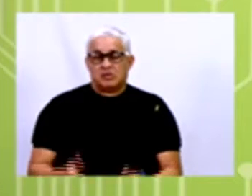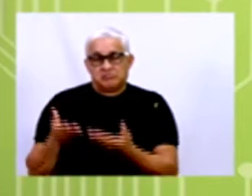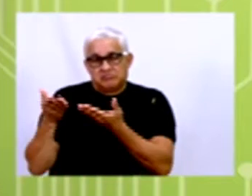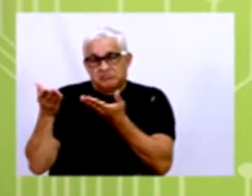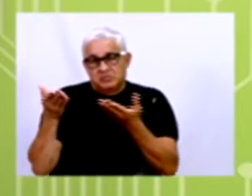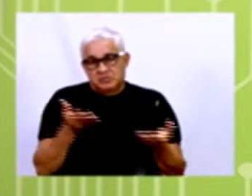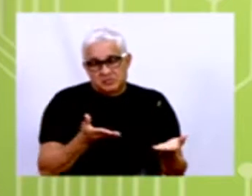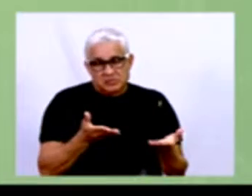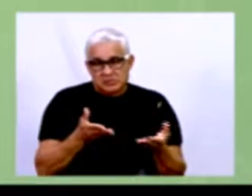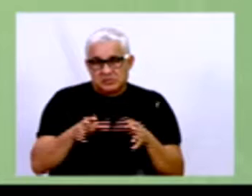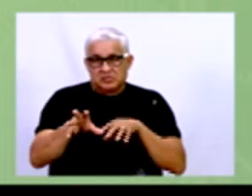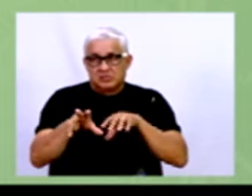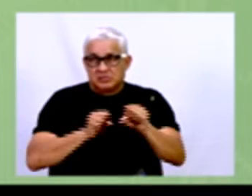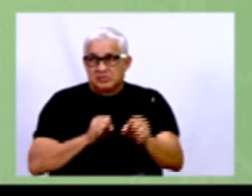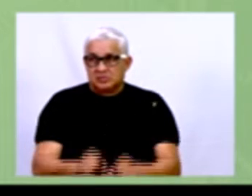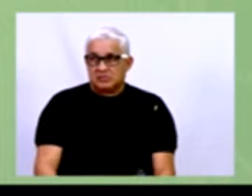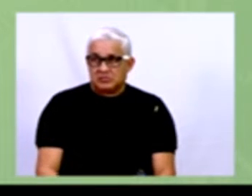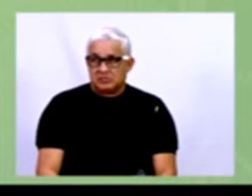nossa formação.